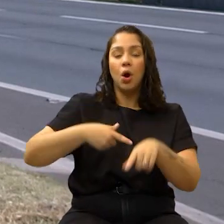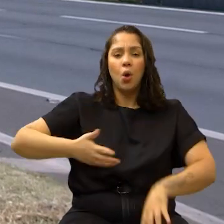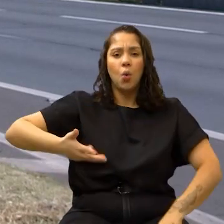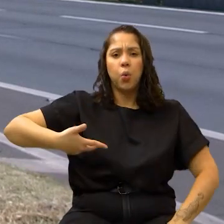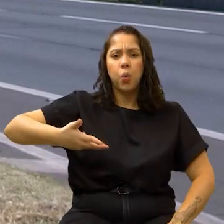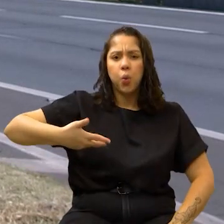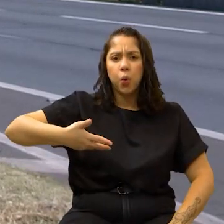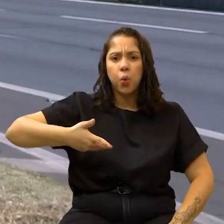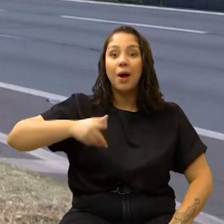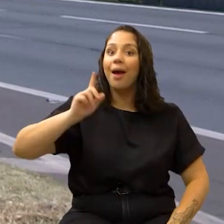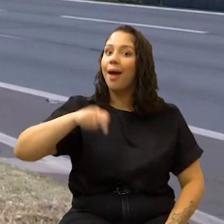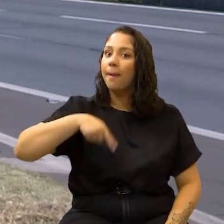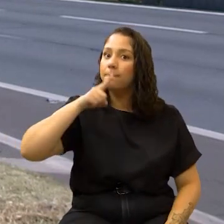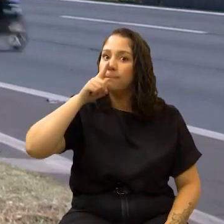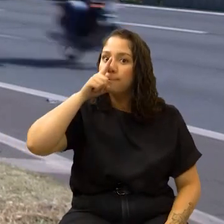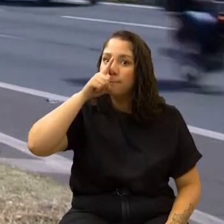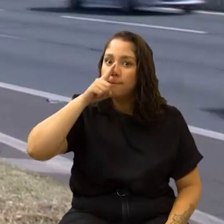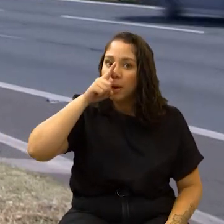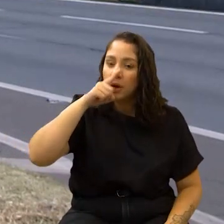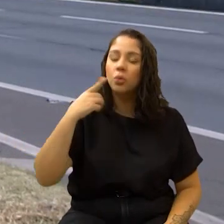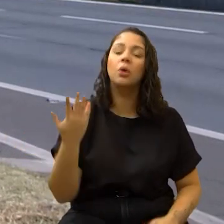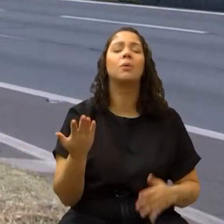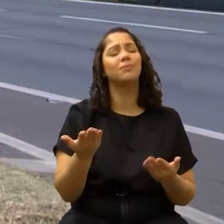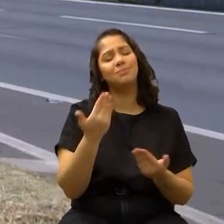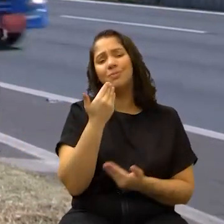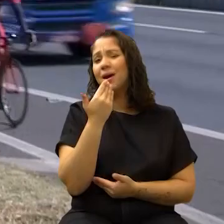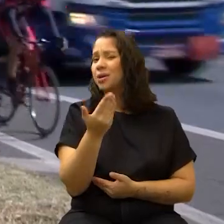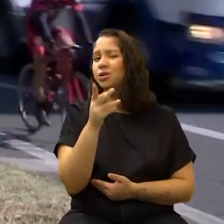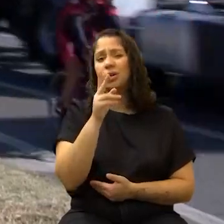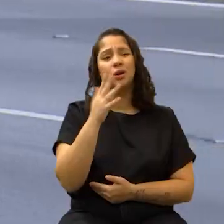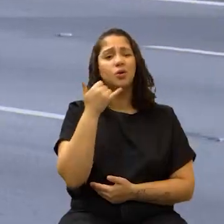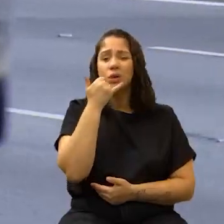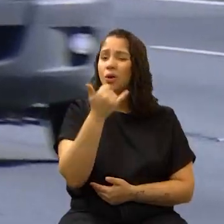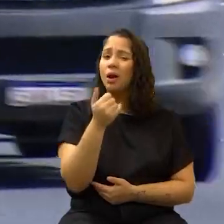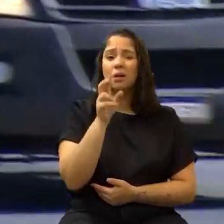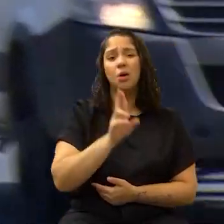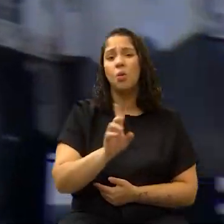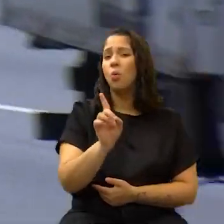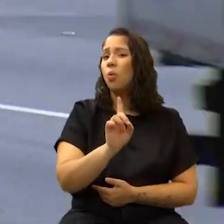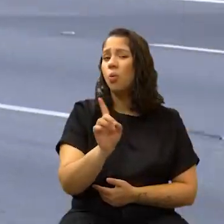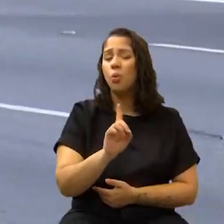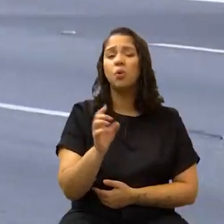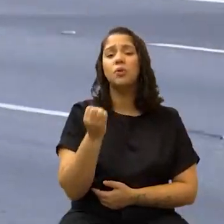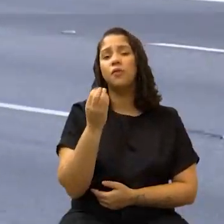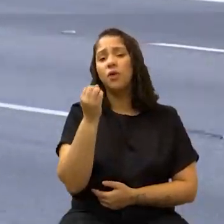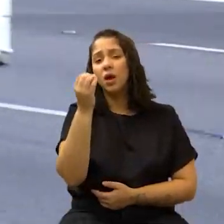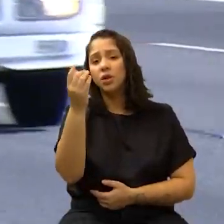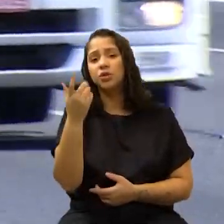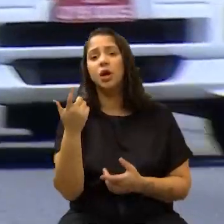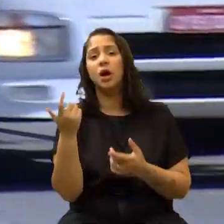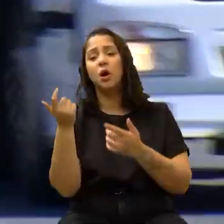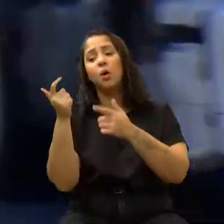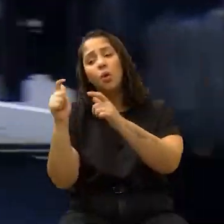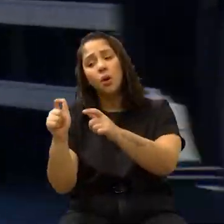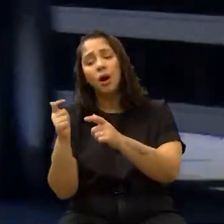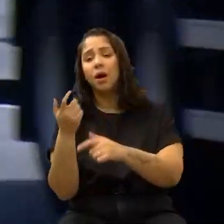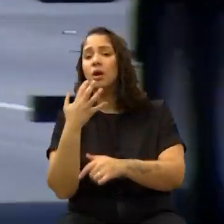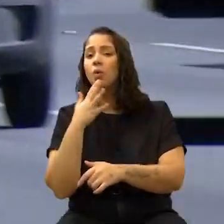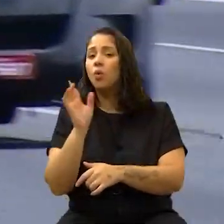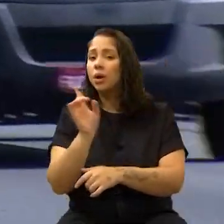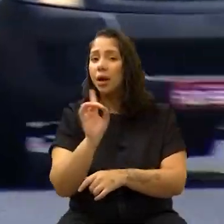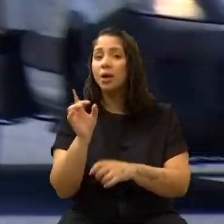é uma conduta muito arriscada. Então a gente solicita, não utilize o telefone. Se você for viajar para algum local